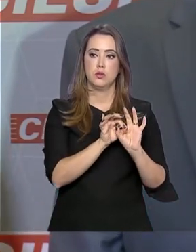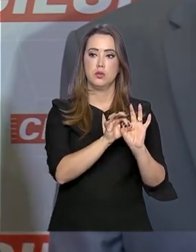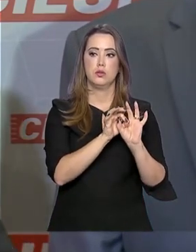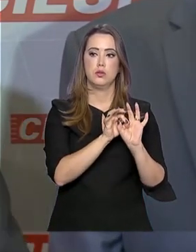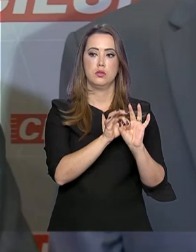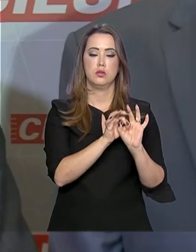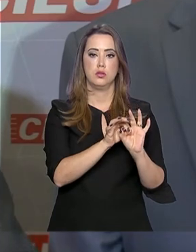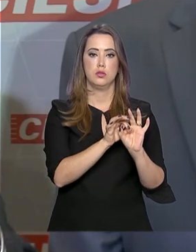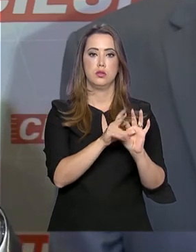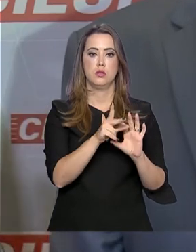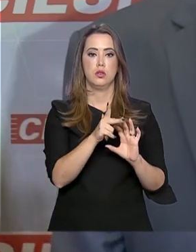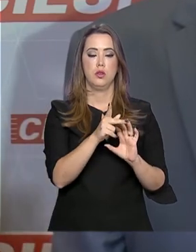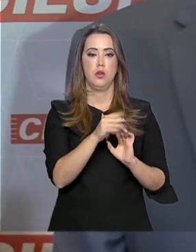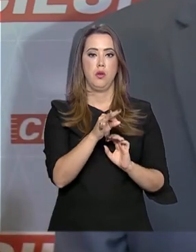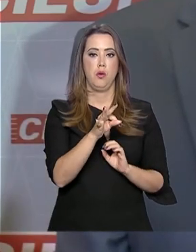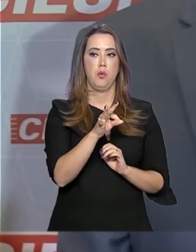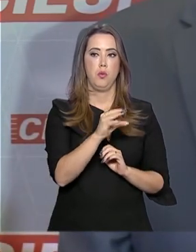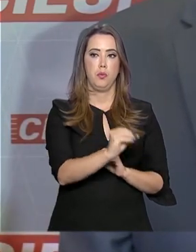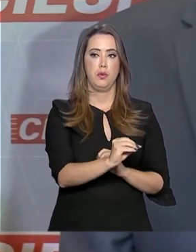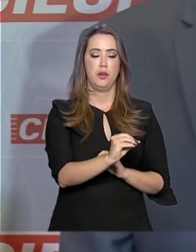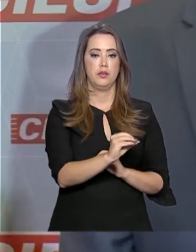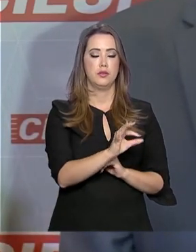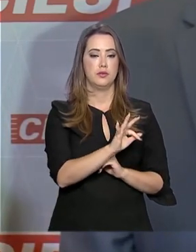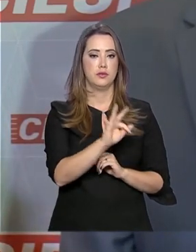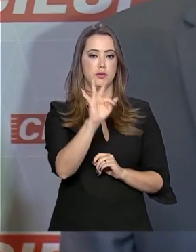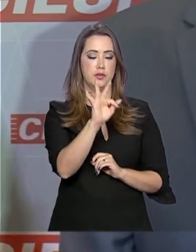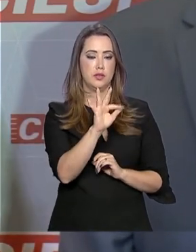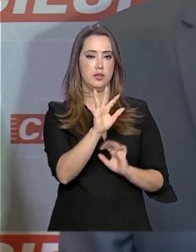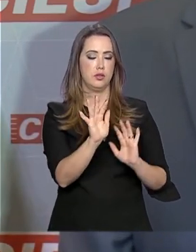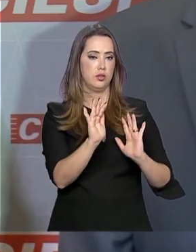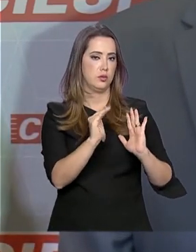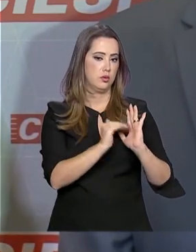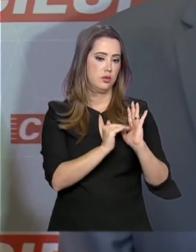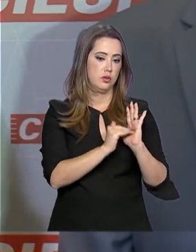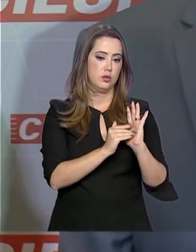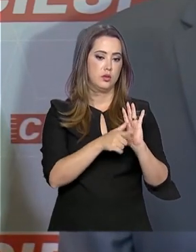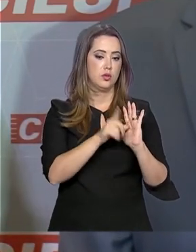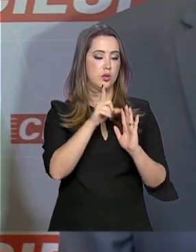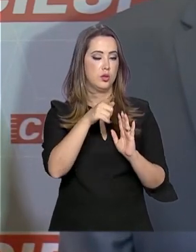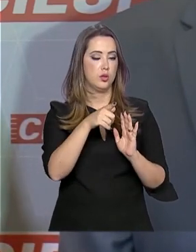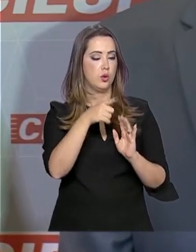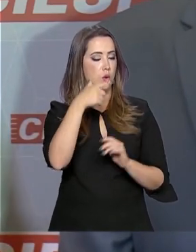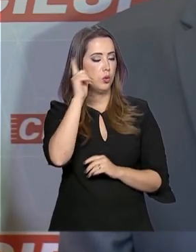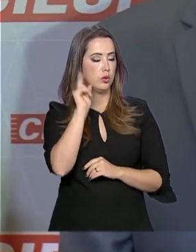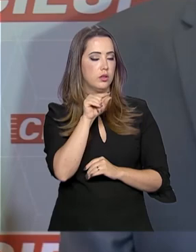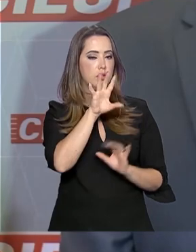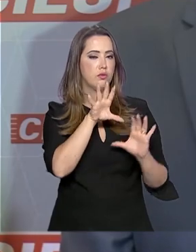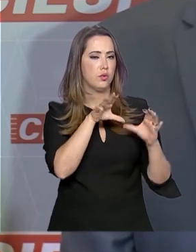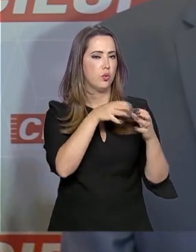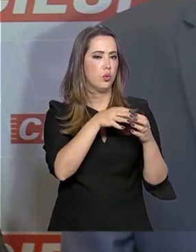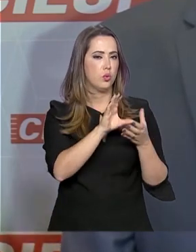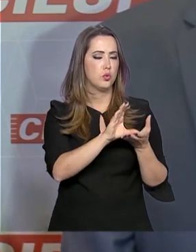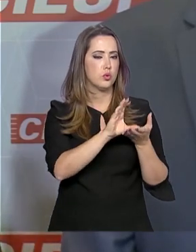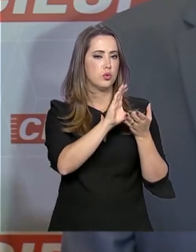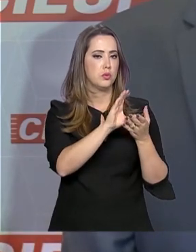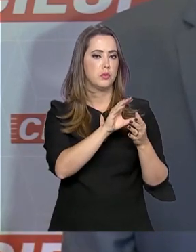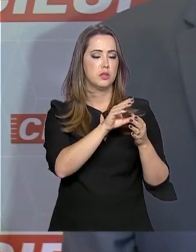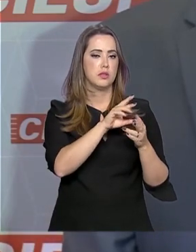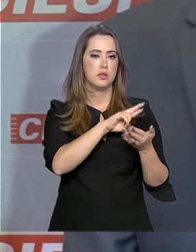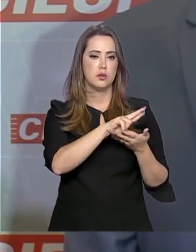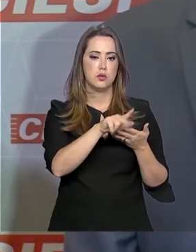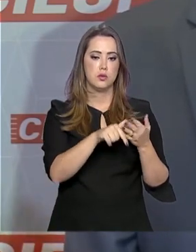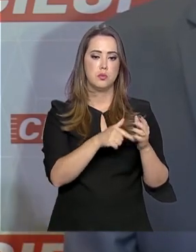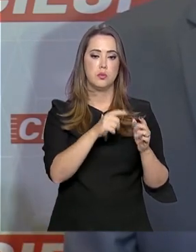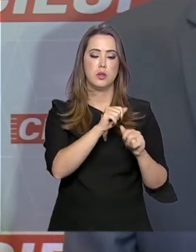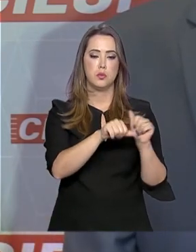e ontem foi constituída a comissão mista para a reforma tributária. E vamos entrar também